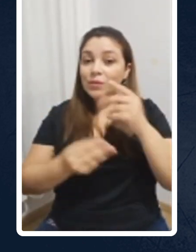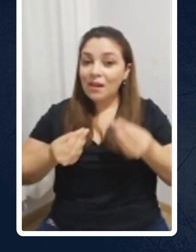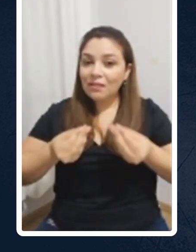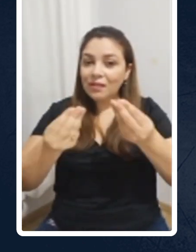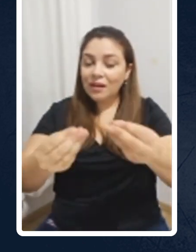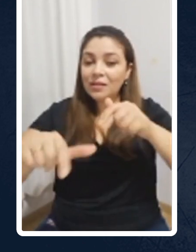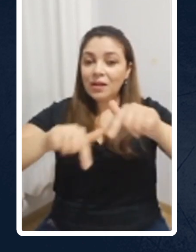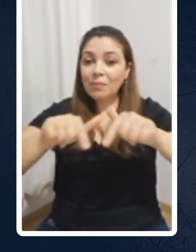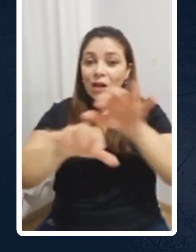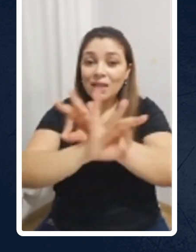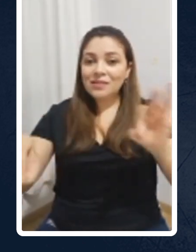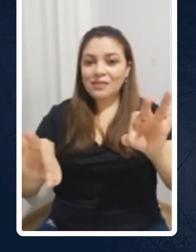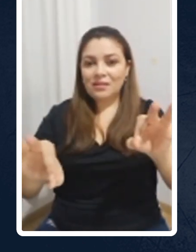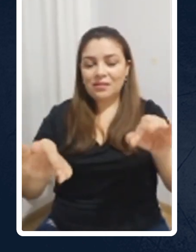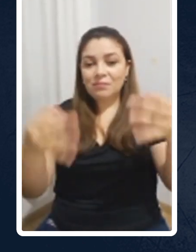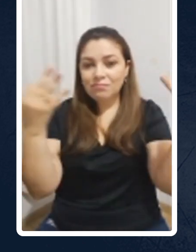O trabalho é o seu.